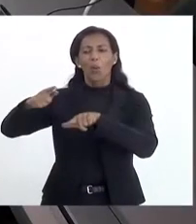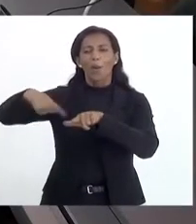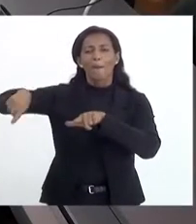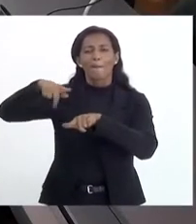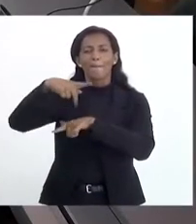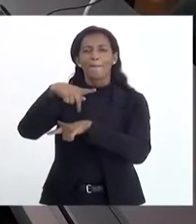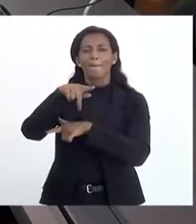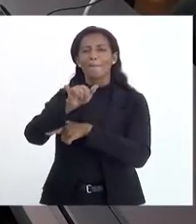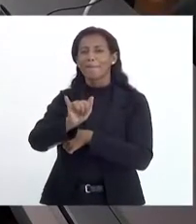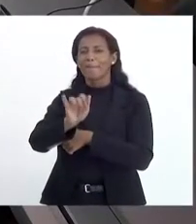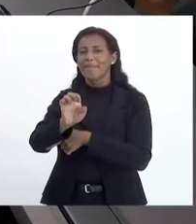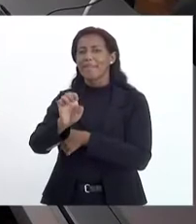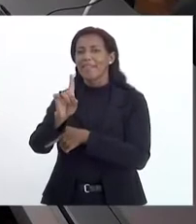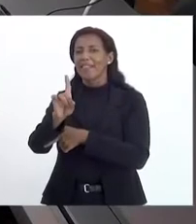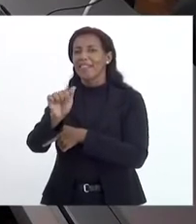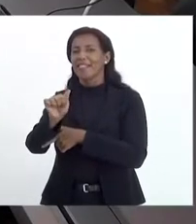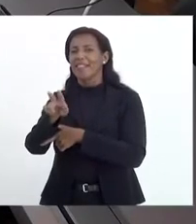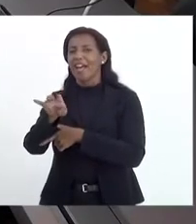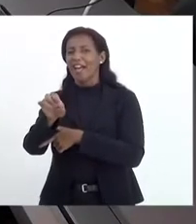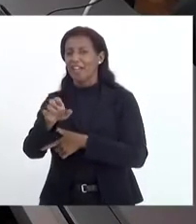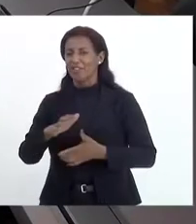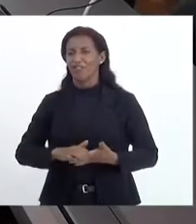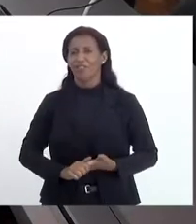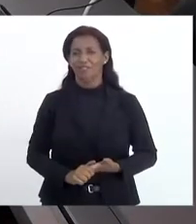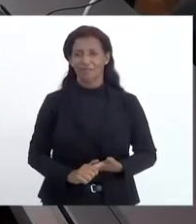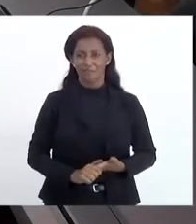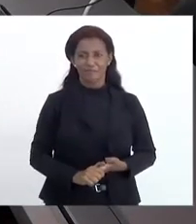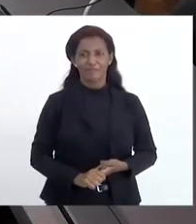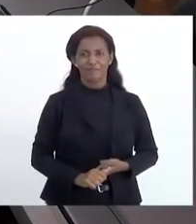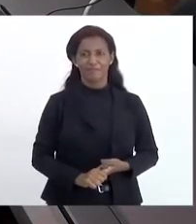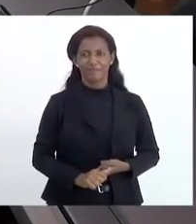É, essa aqui. É só pra mim ir, pra... Conhece.